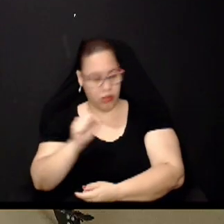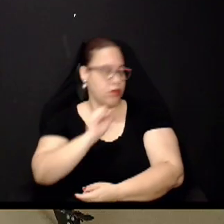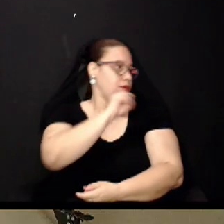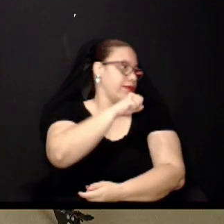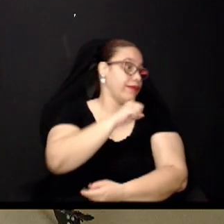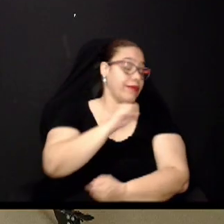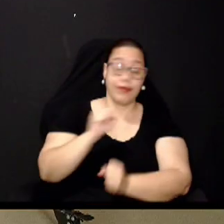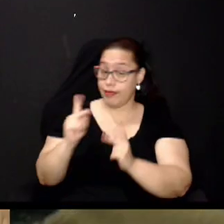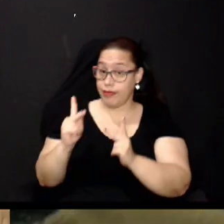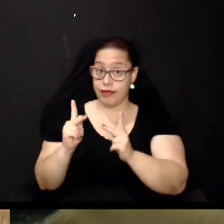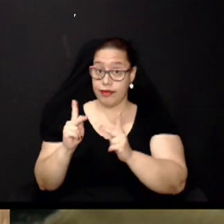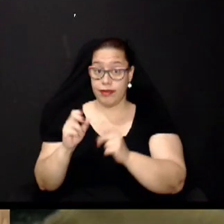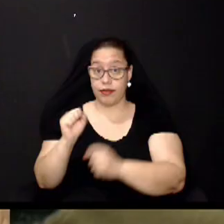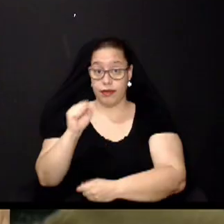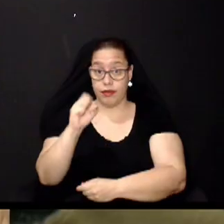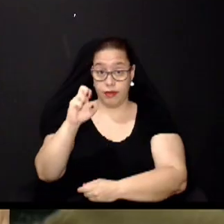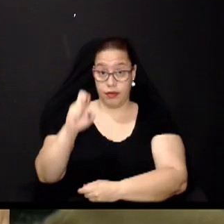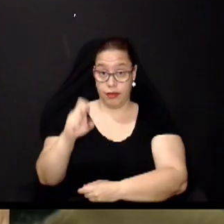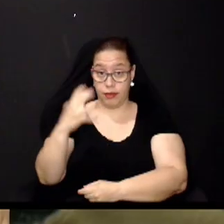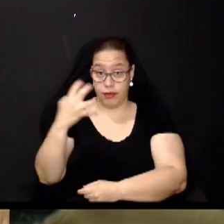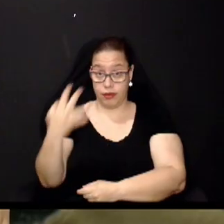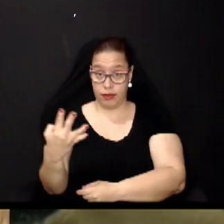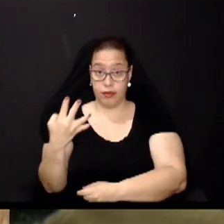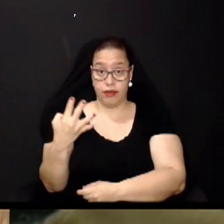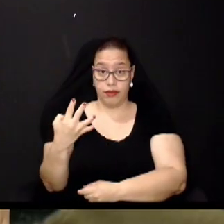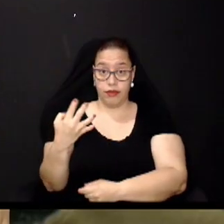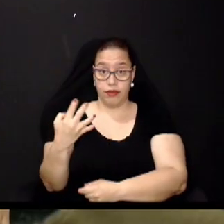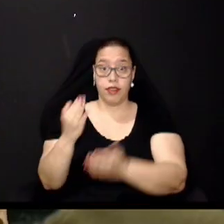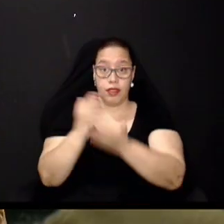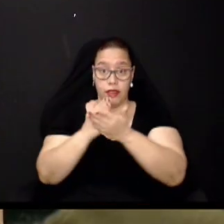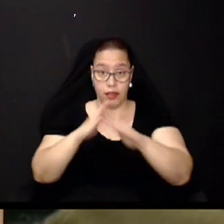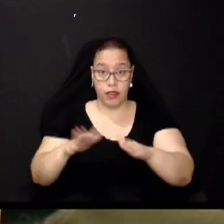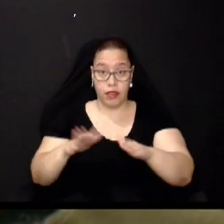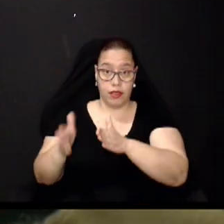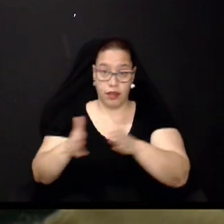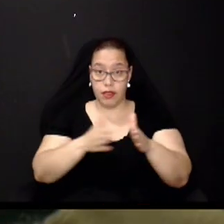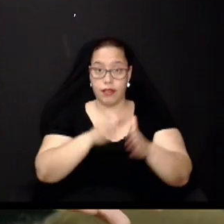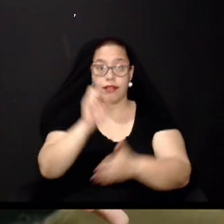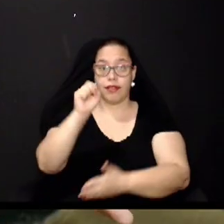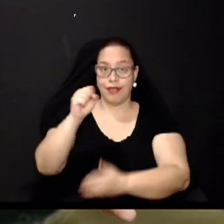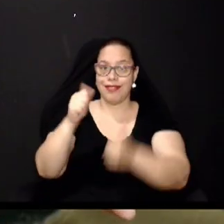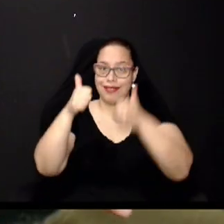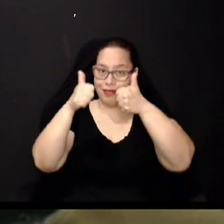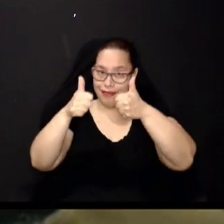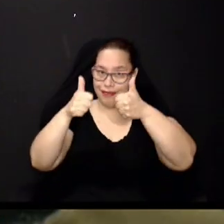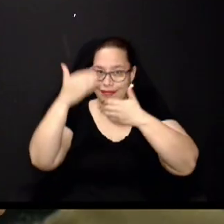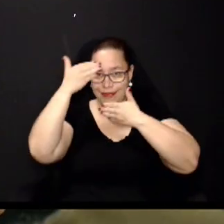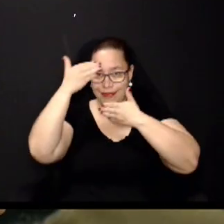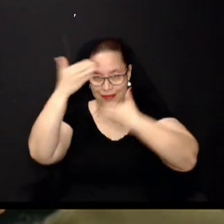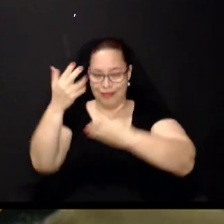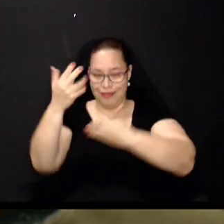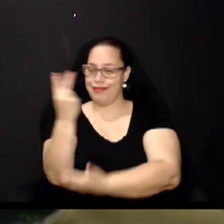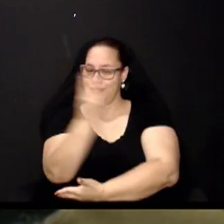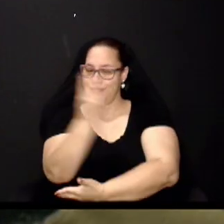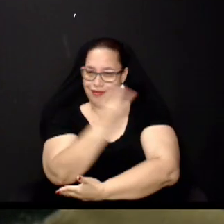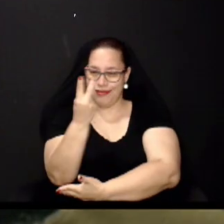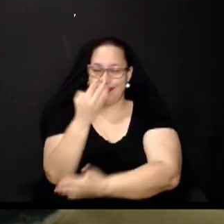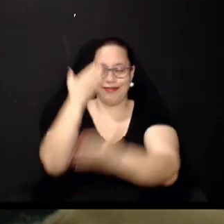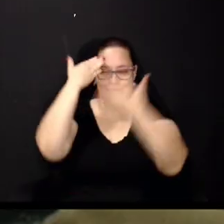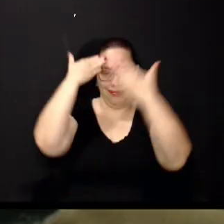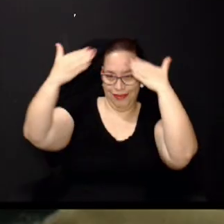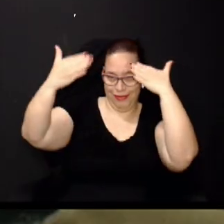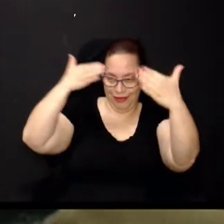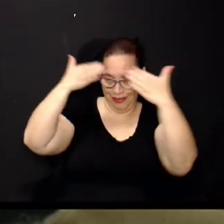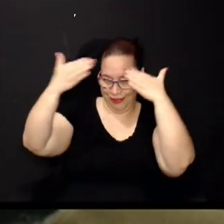Gente, 8h54, a gente vai encerrando, produção, é isso? Então tá bom. Agradecendo as nossas psicólogas e